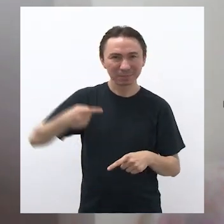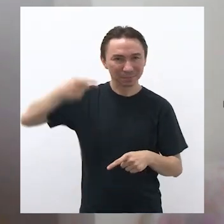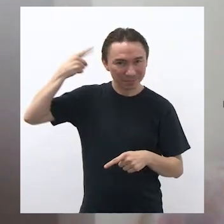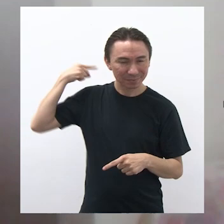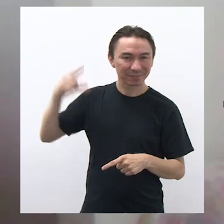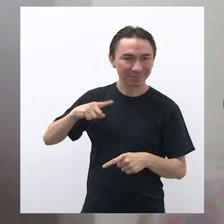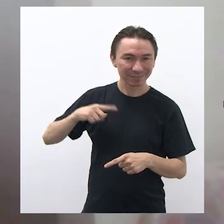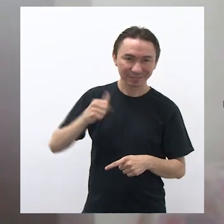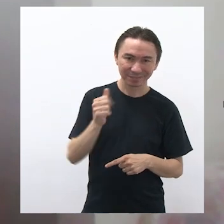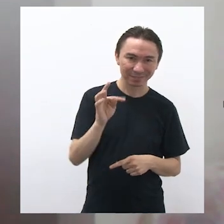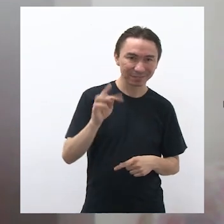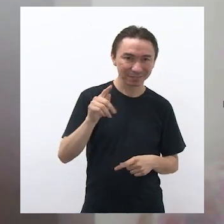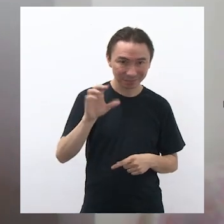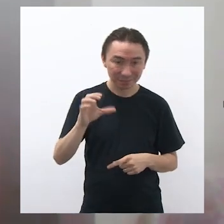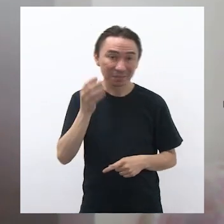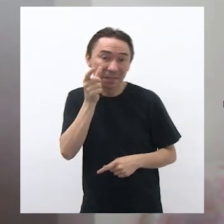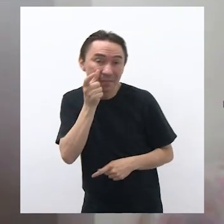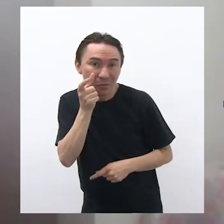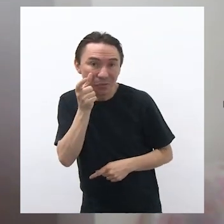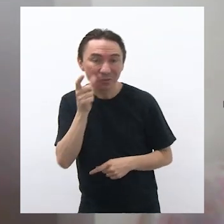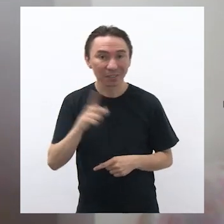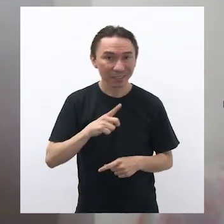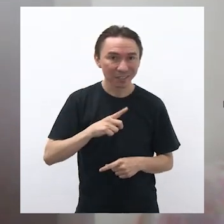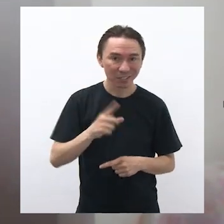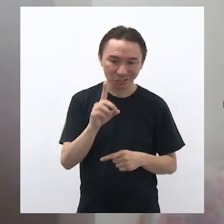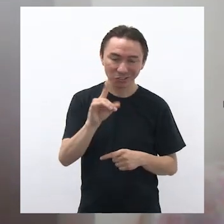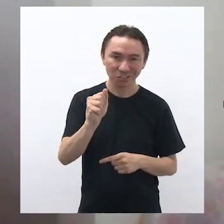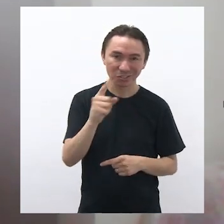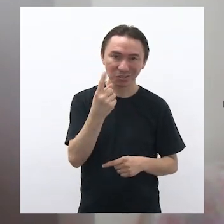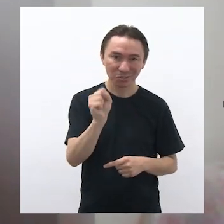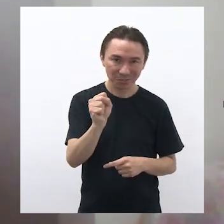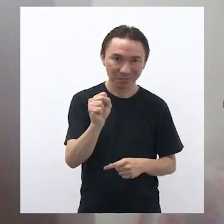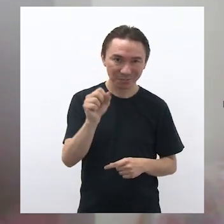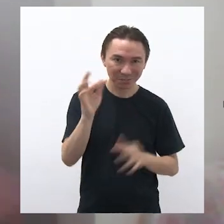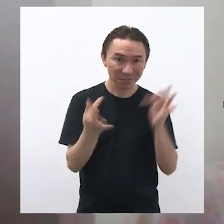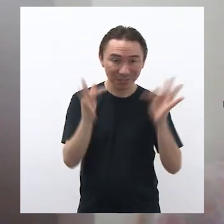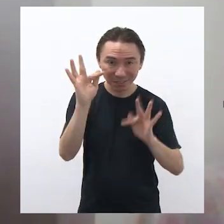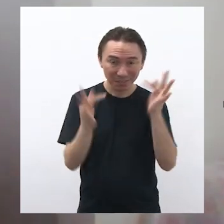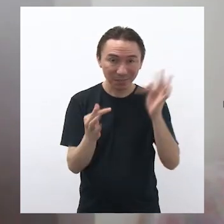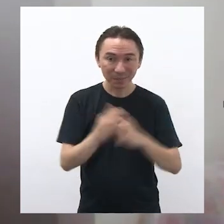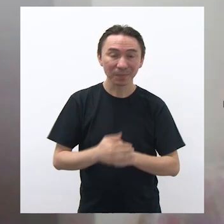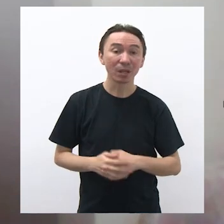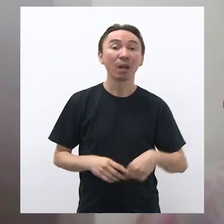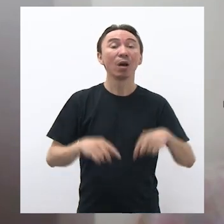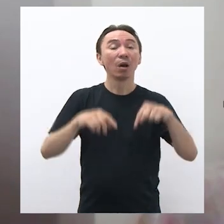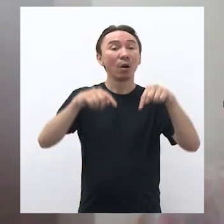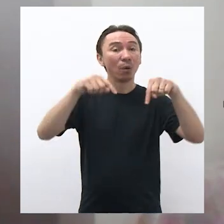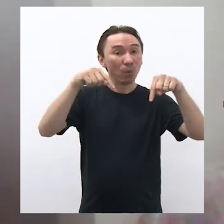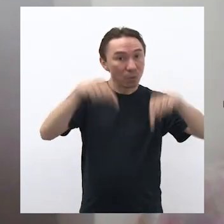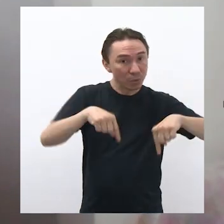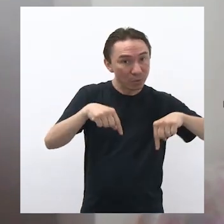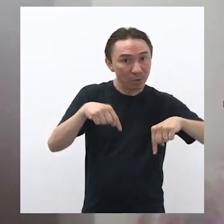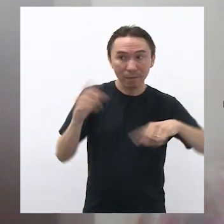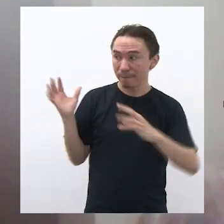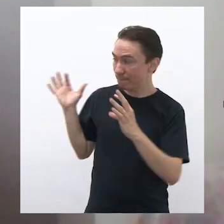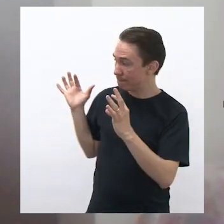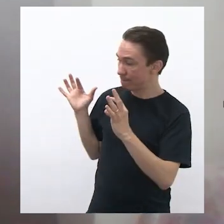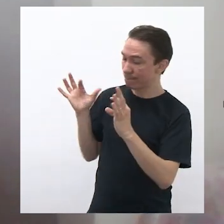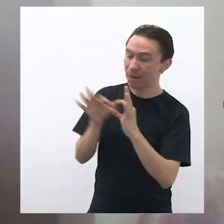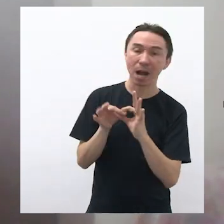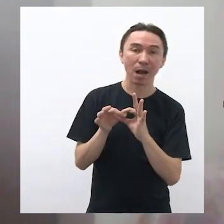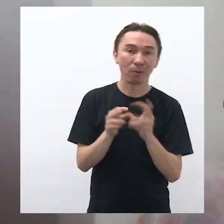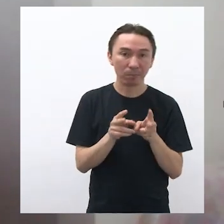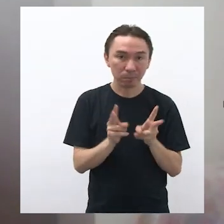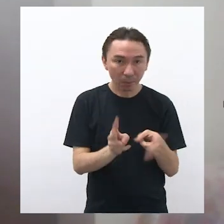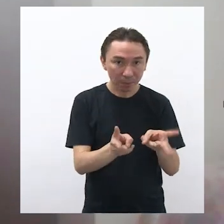no dia 18 de fevereiro, que esse é um encontro que dá continuidade para esses nossos encontros formativos que